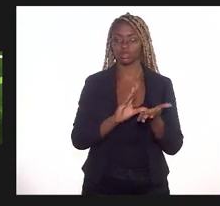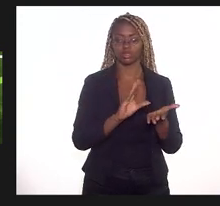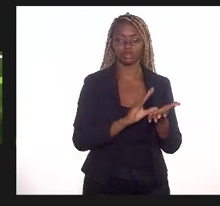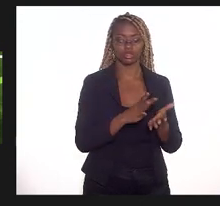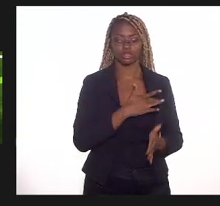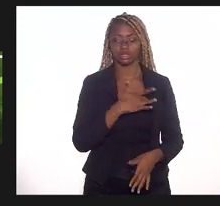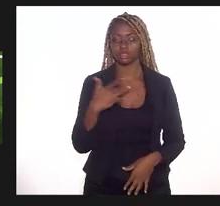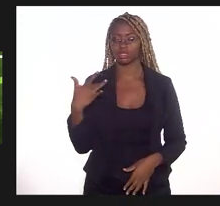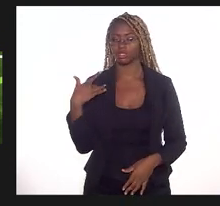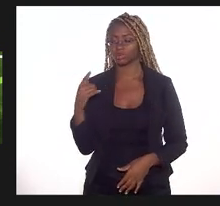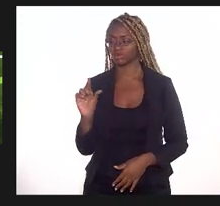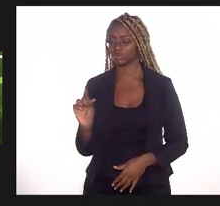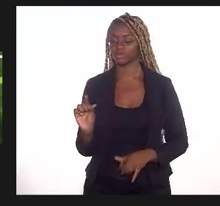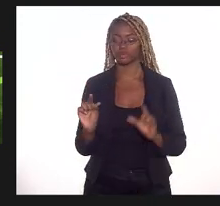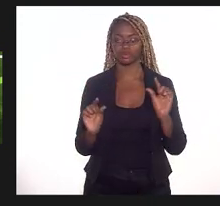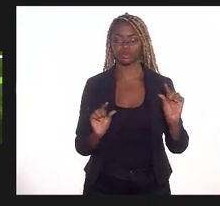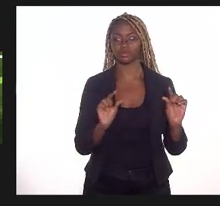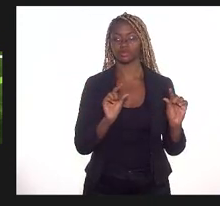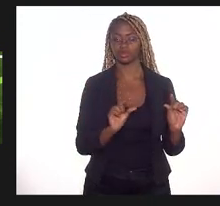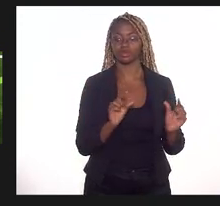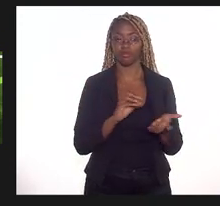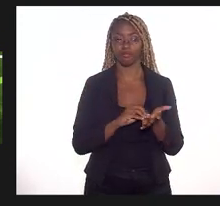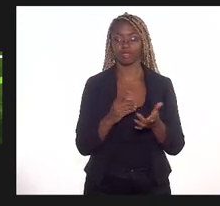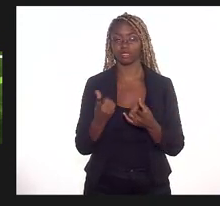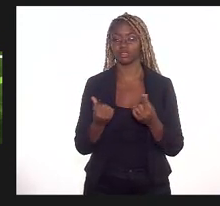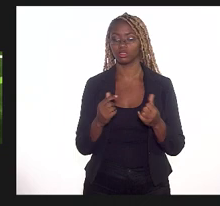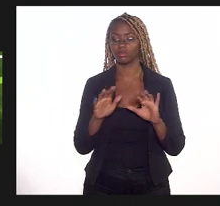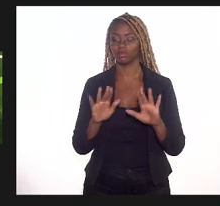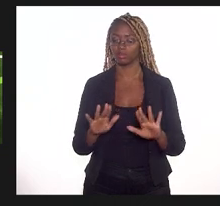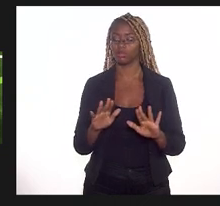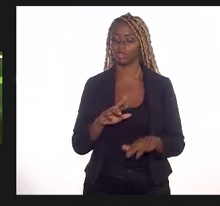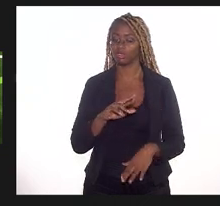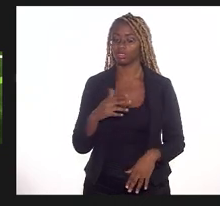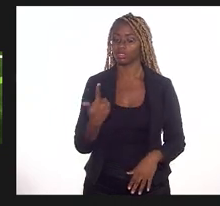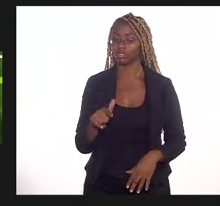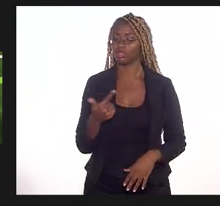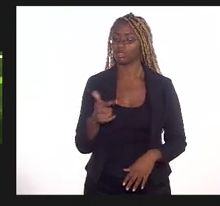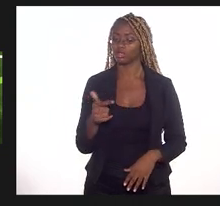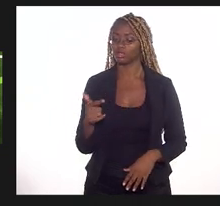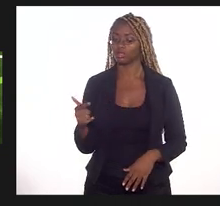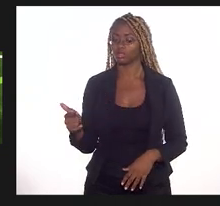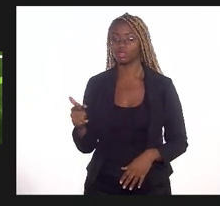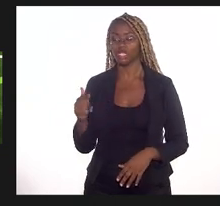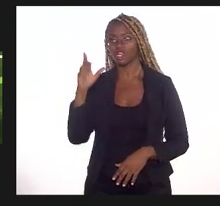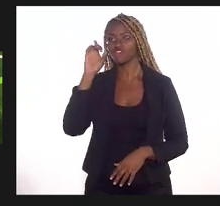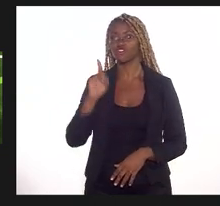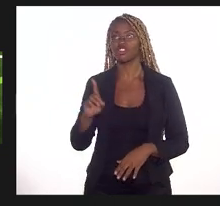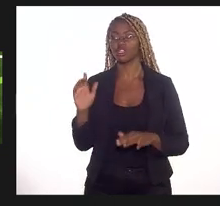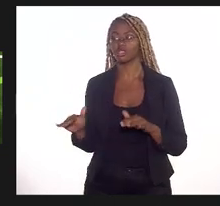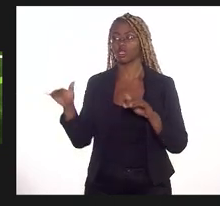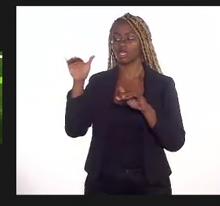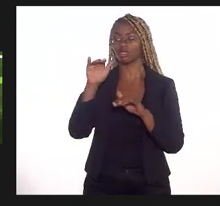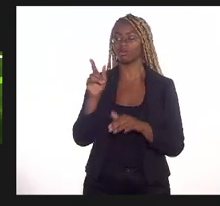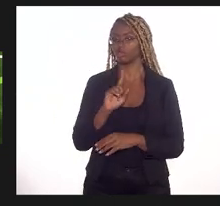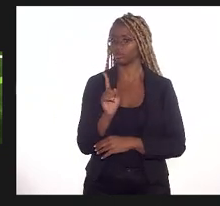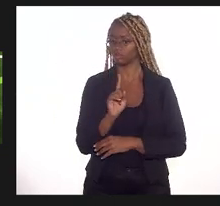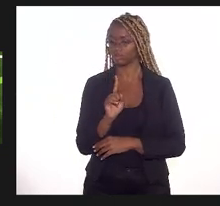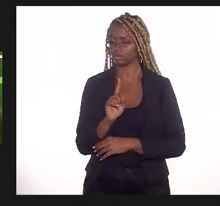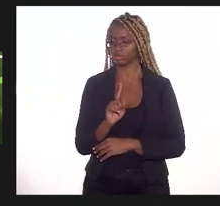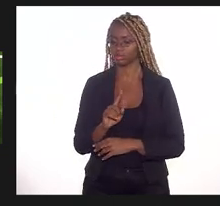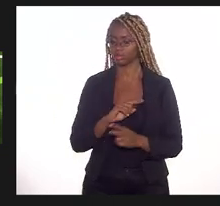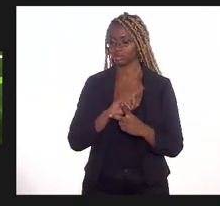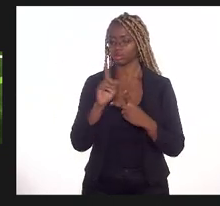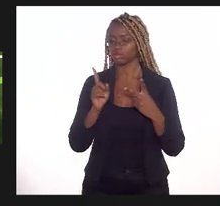saúde curtos, né? Poucos recursos, mas não há cidadão que tenha mais direito que outros. O